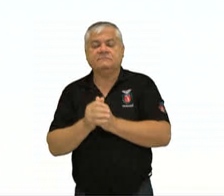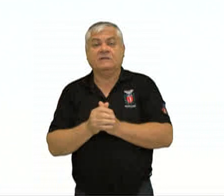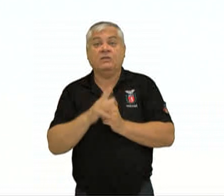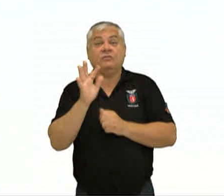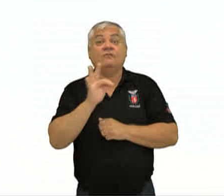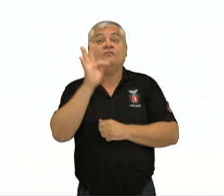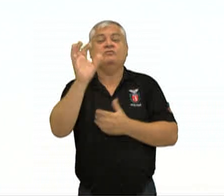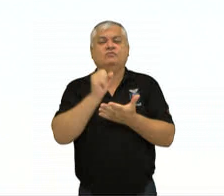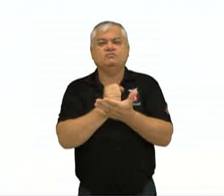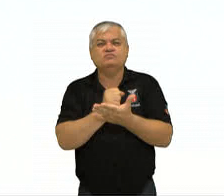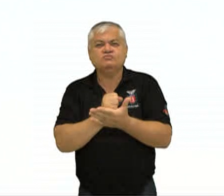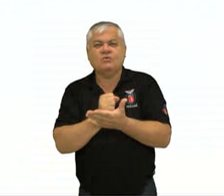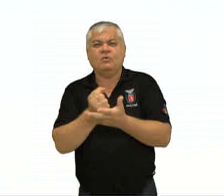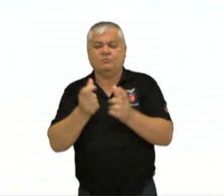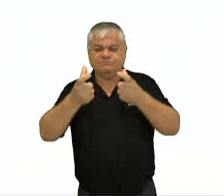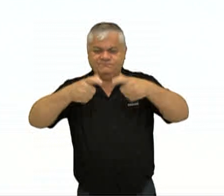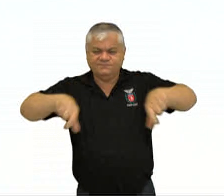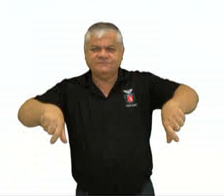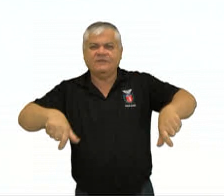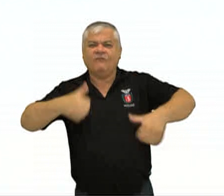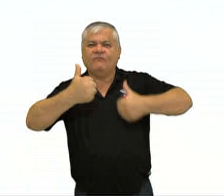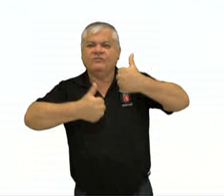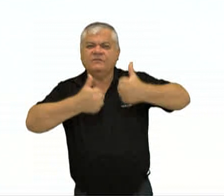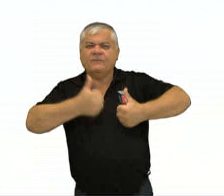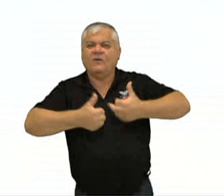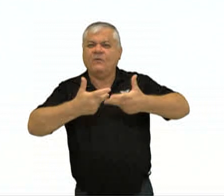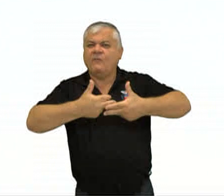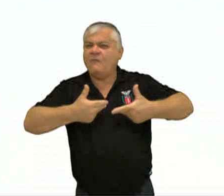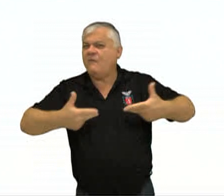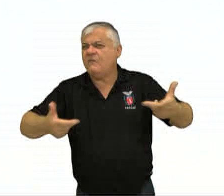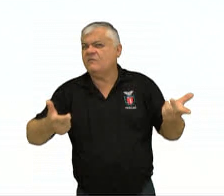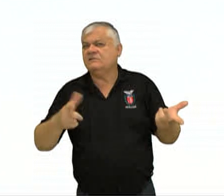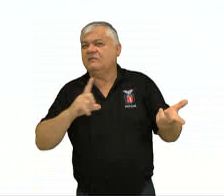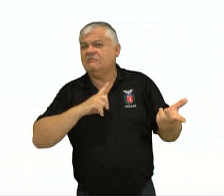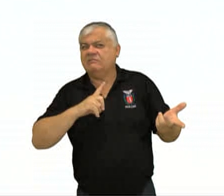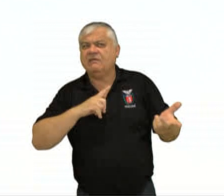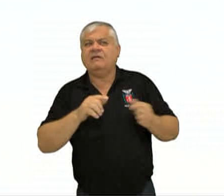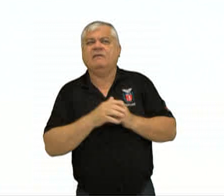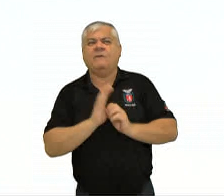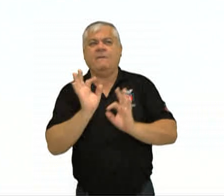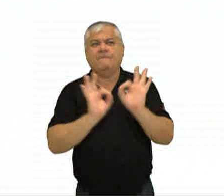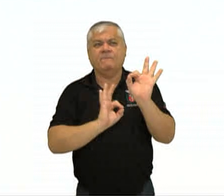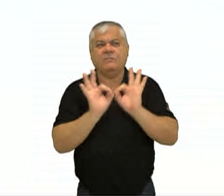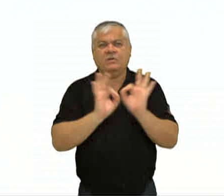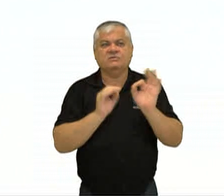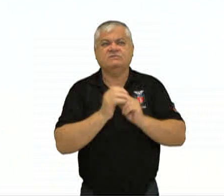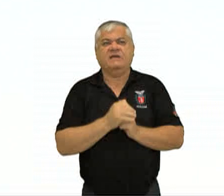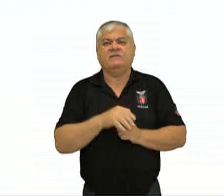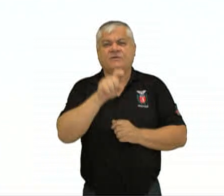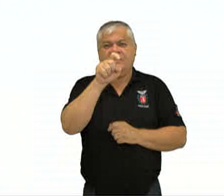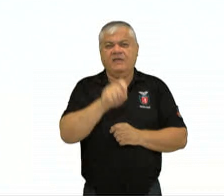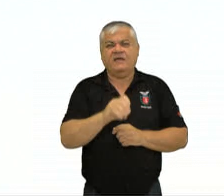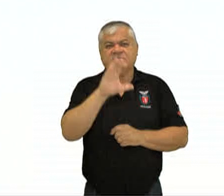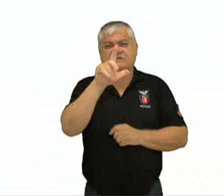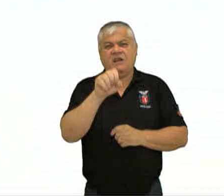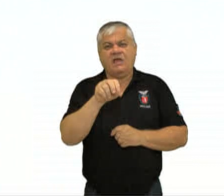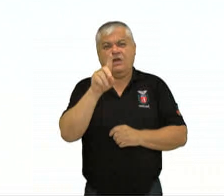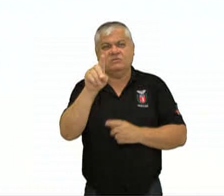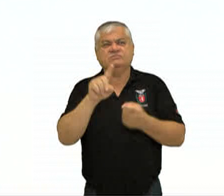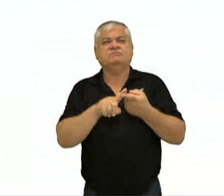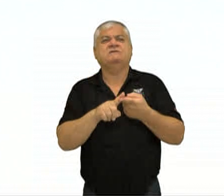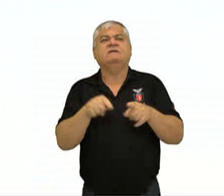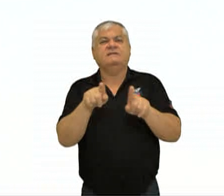jogos do Stadia contará com nomes de peso ao seu lado, como o projeto xCloud, da Microsoft, e